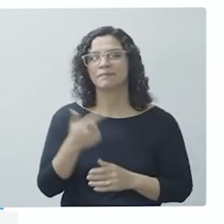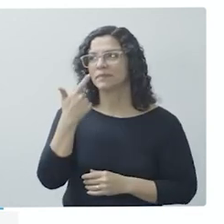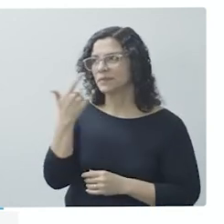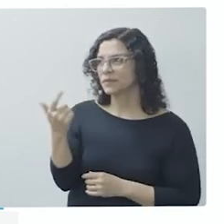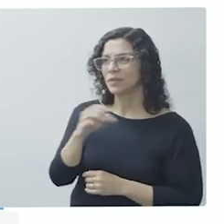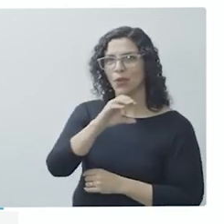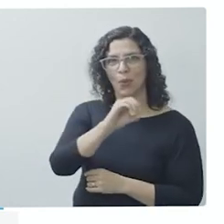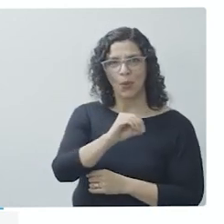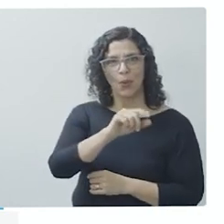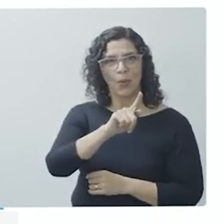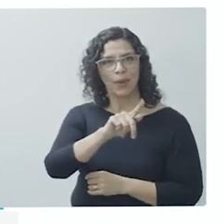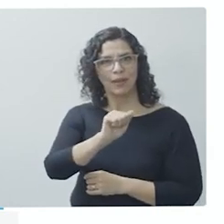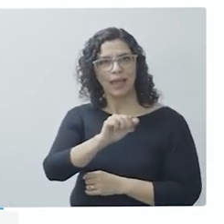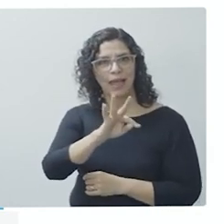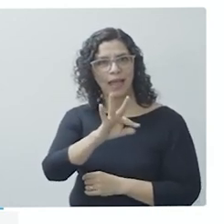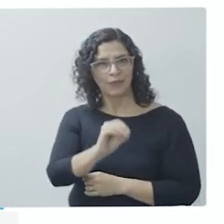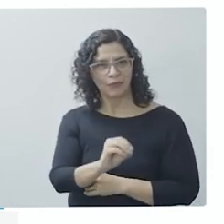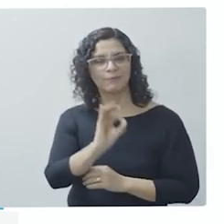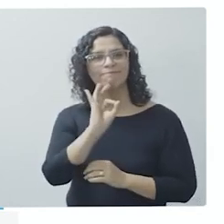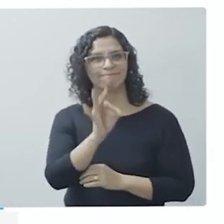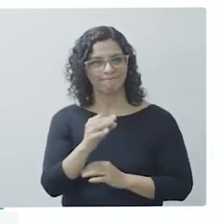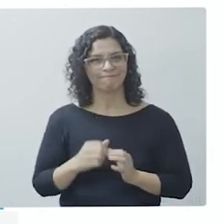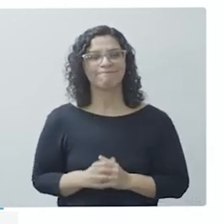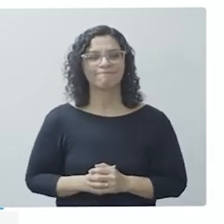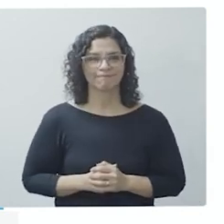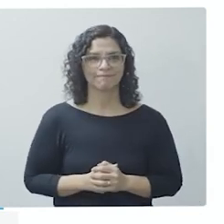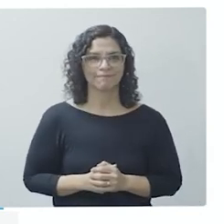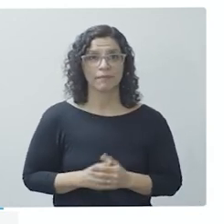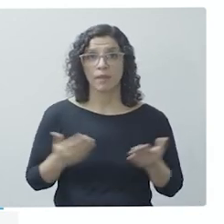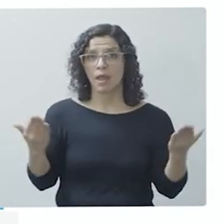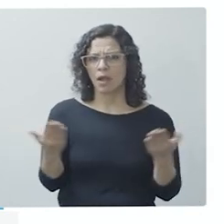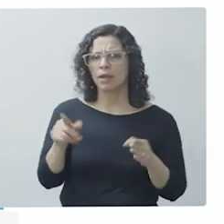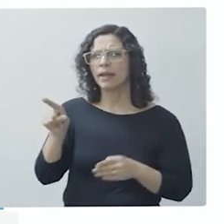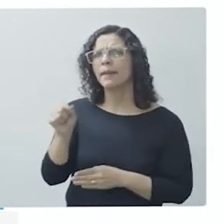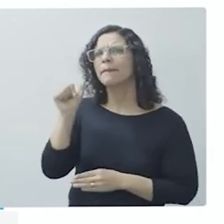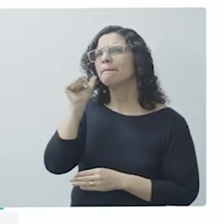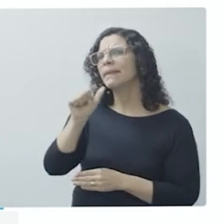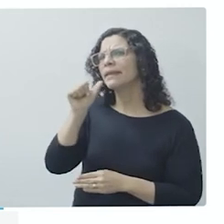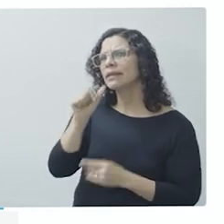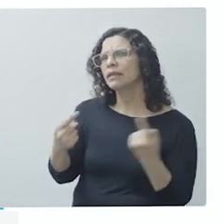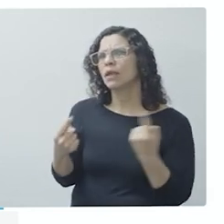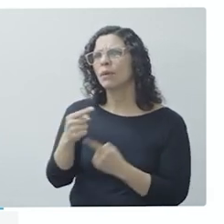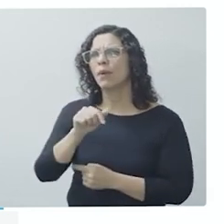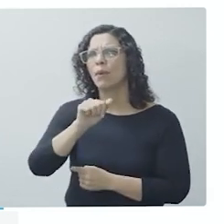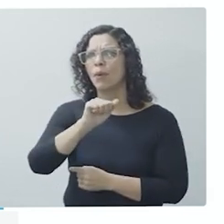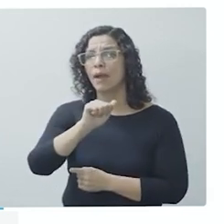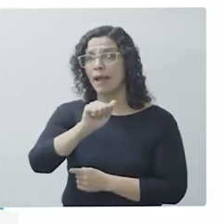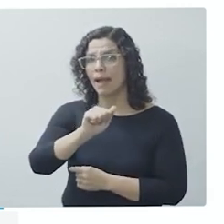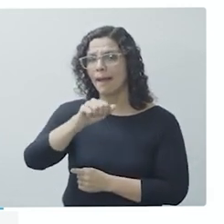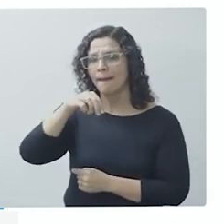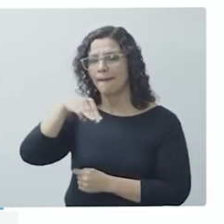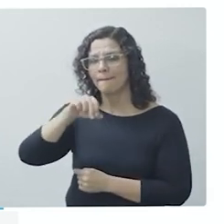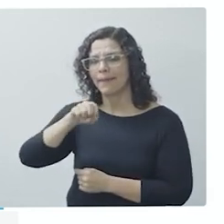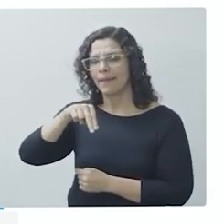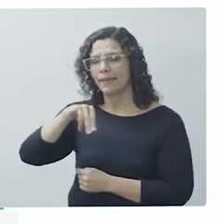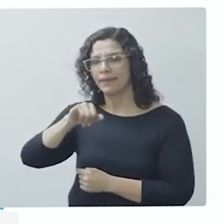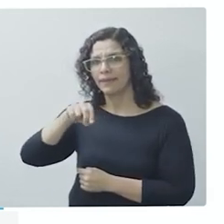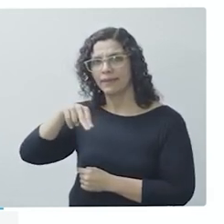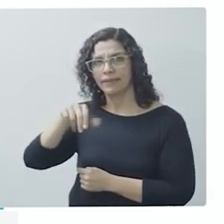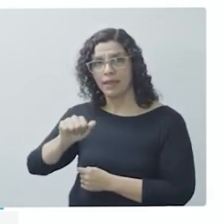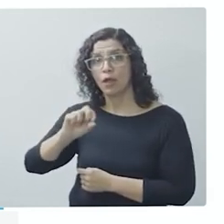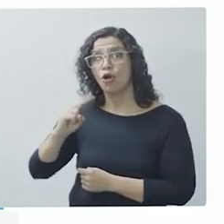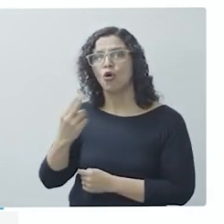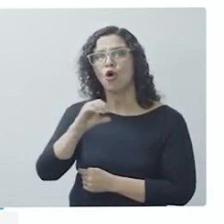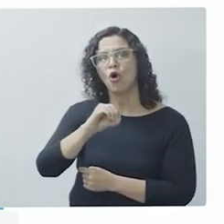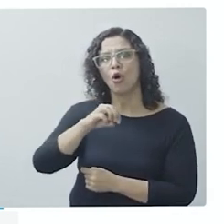mesmo, o gato, certo? E para a menina? Falamos a menina